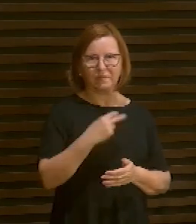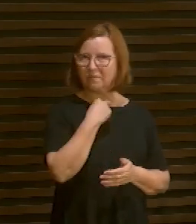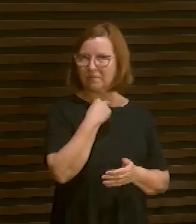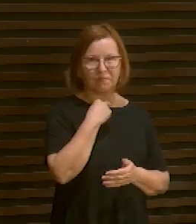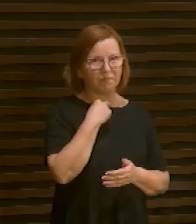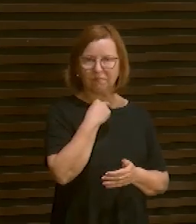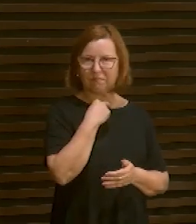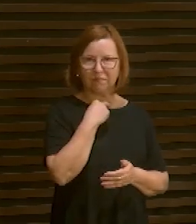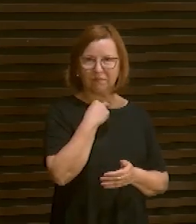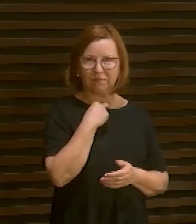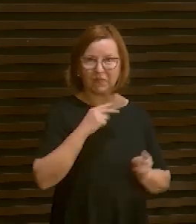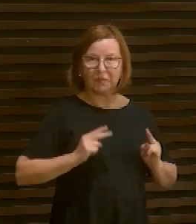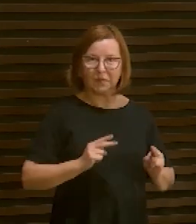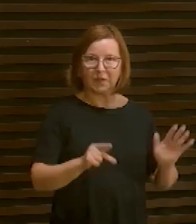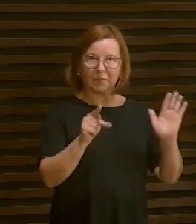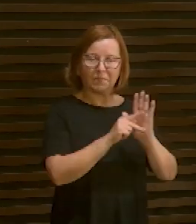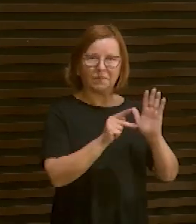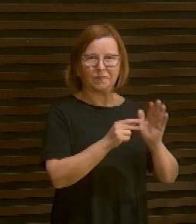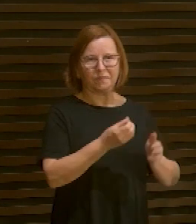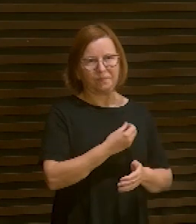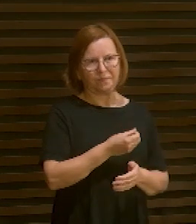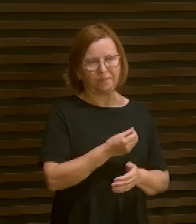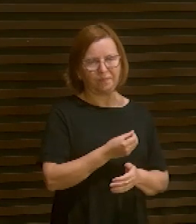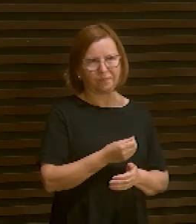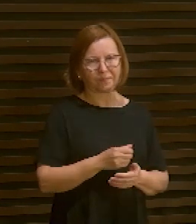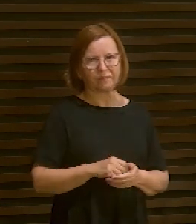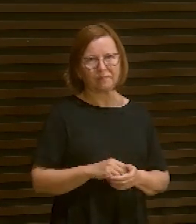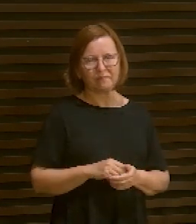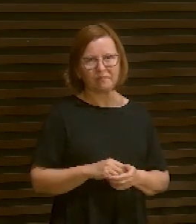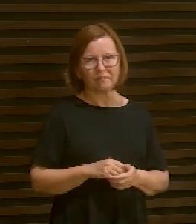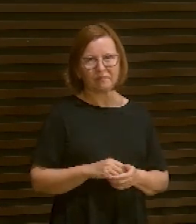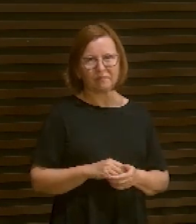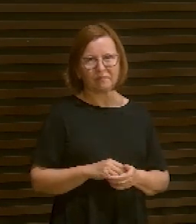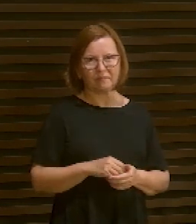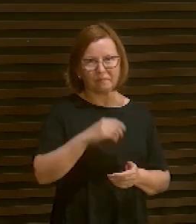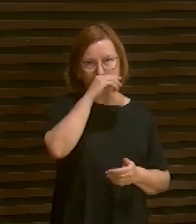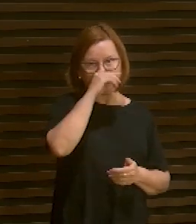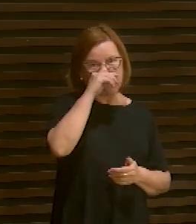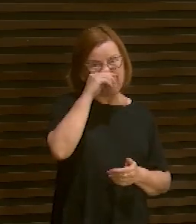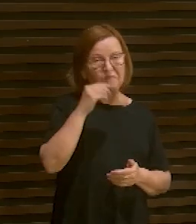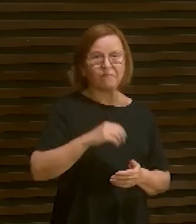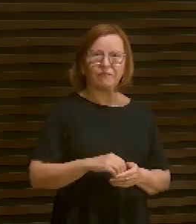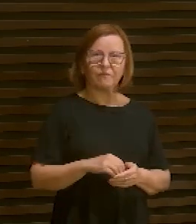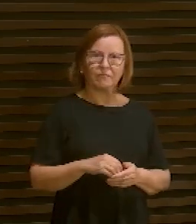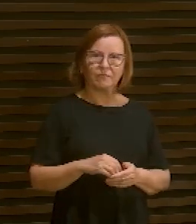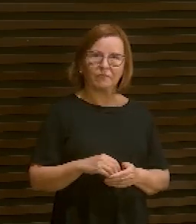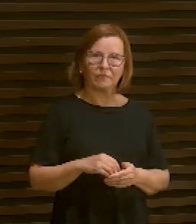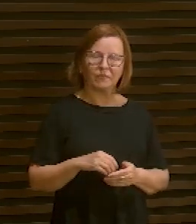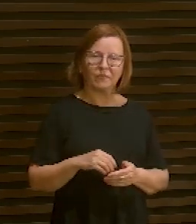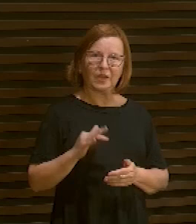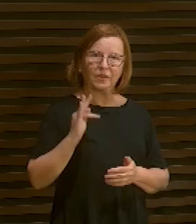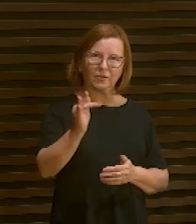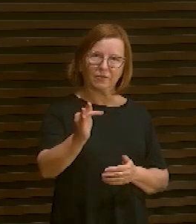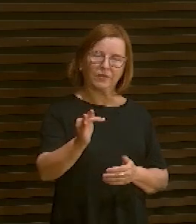pode preservar a própria vida. A posteridade o servirá.